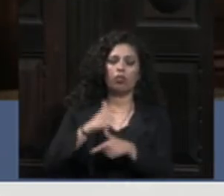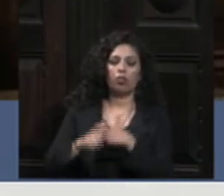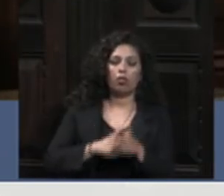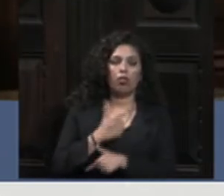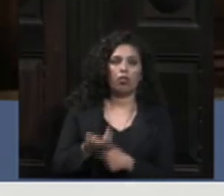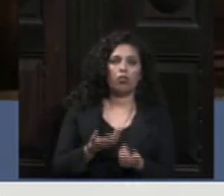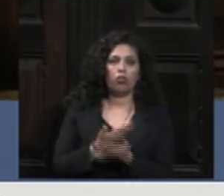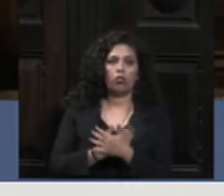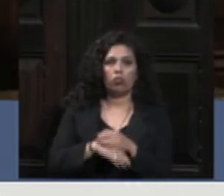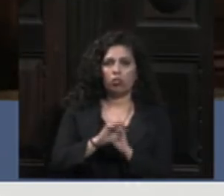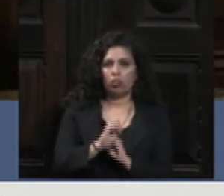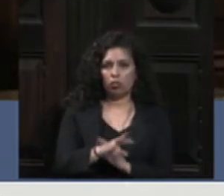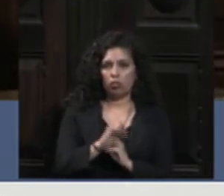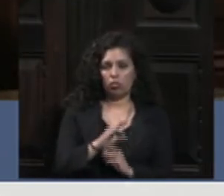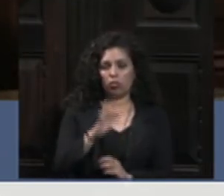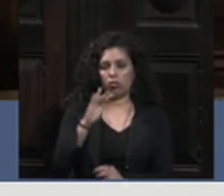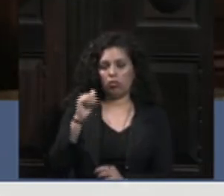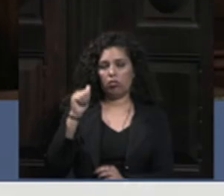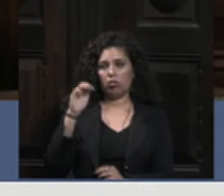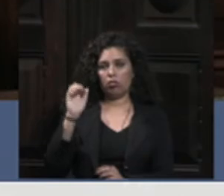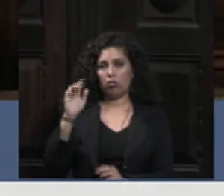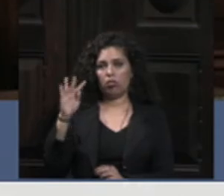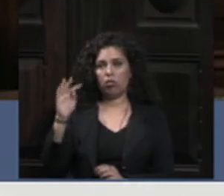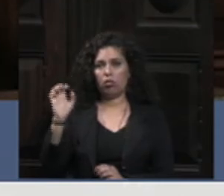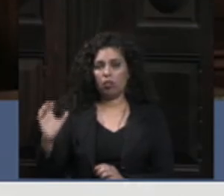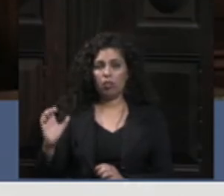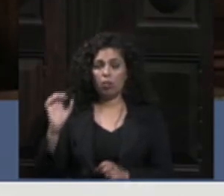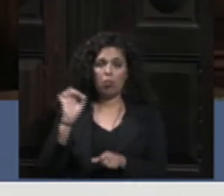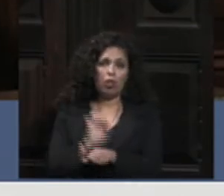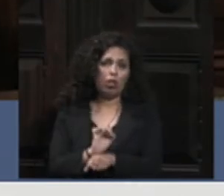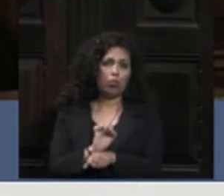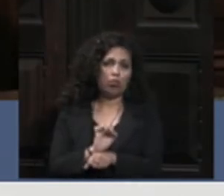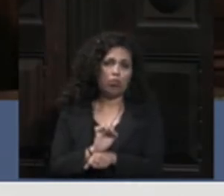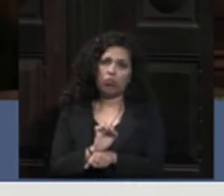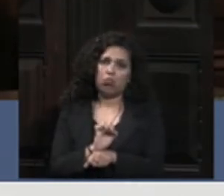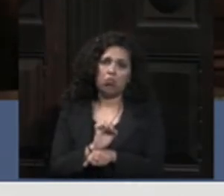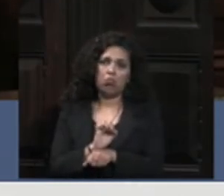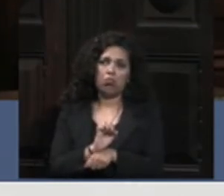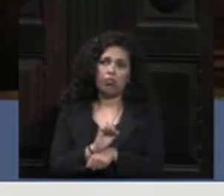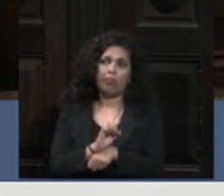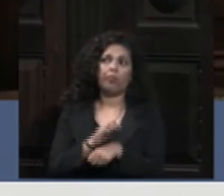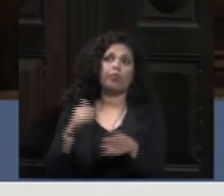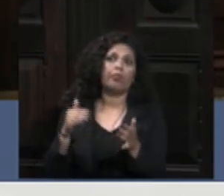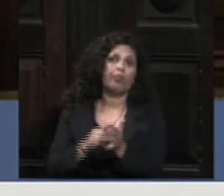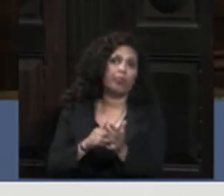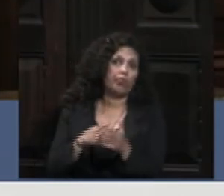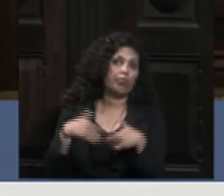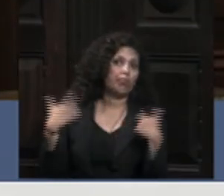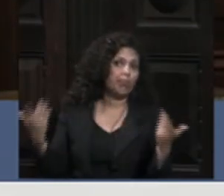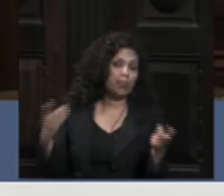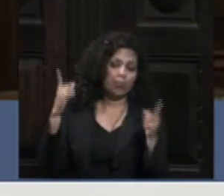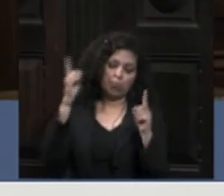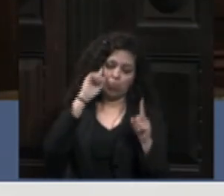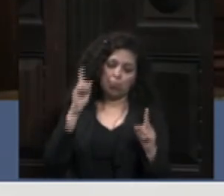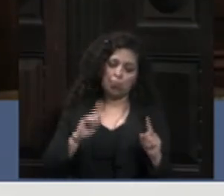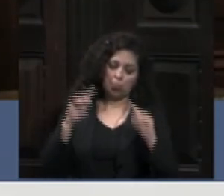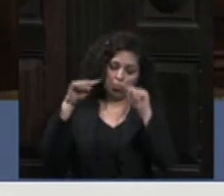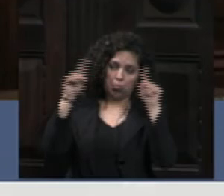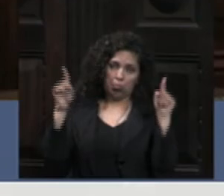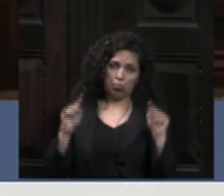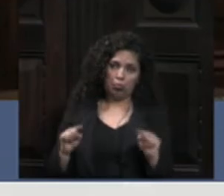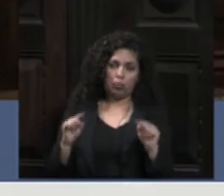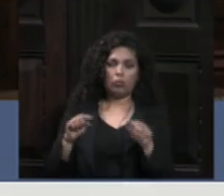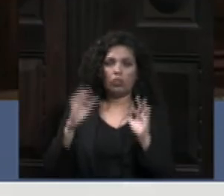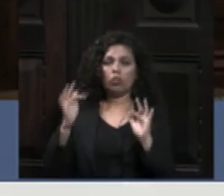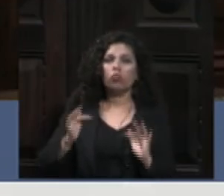resposta para saber quando vai poder avançar no processo legislativo para que tenham fortalecimento, para que tenham o seu